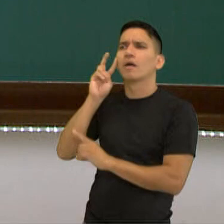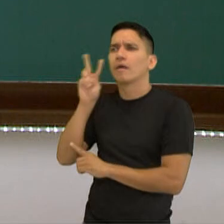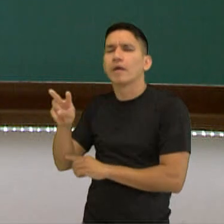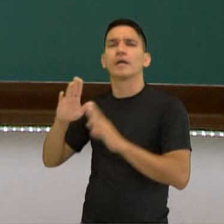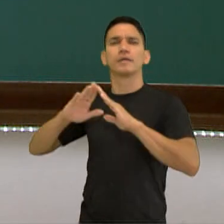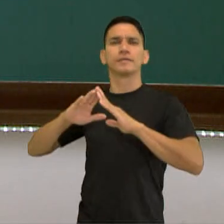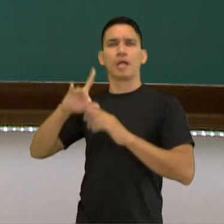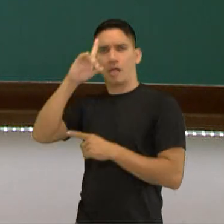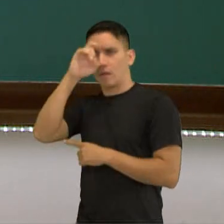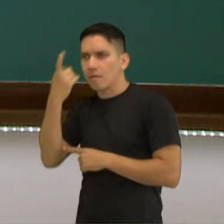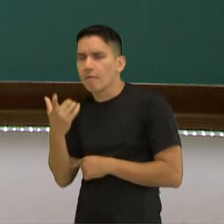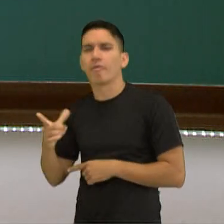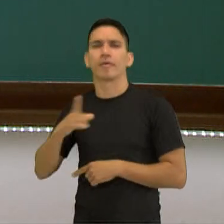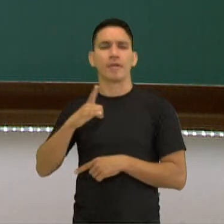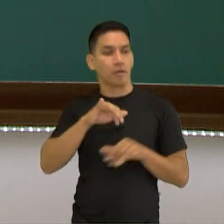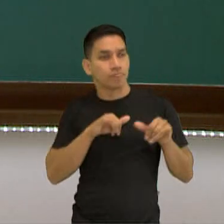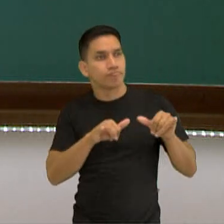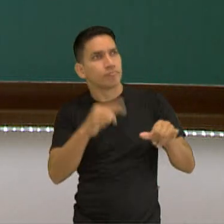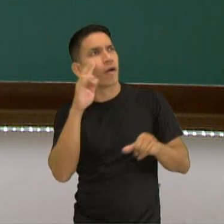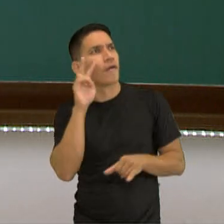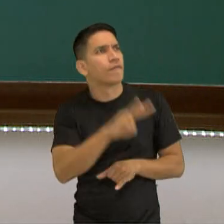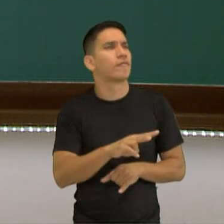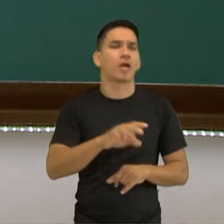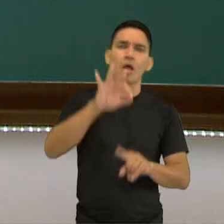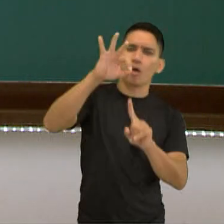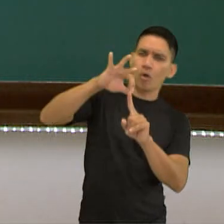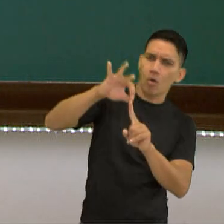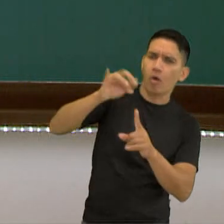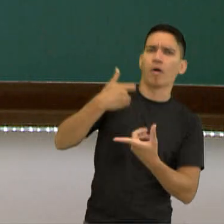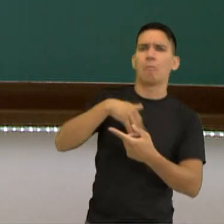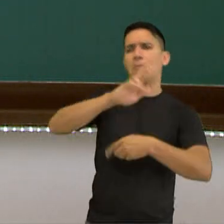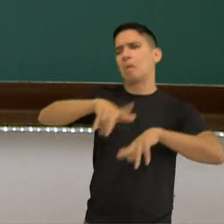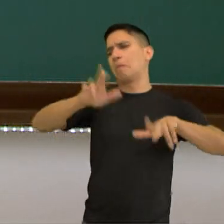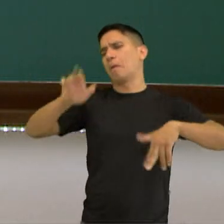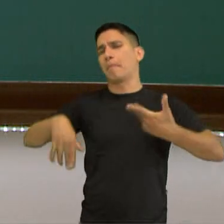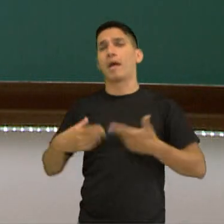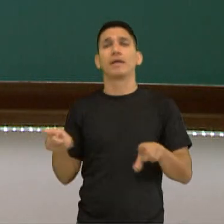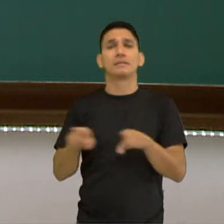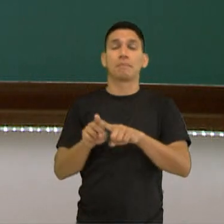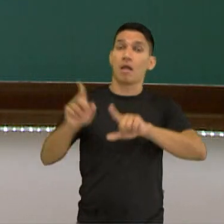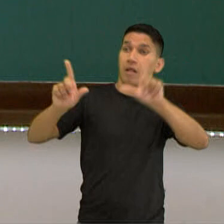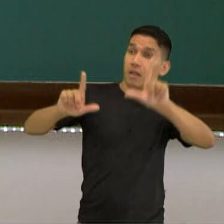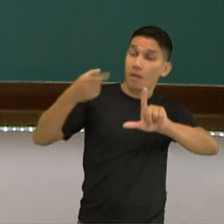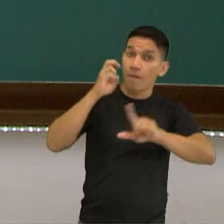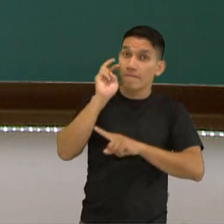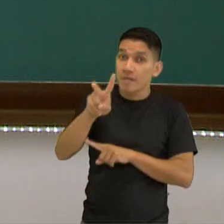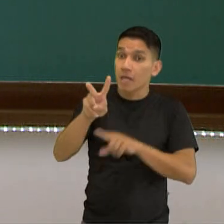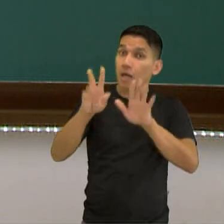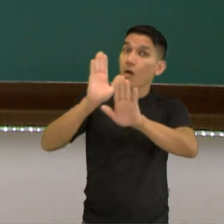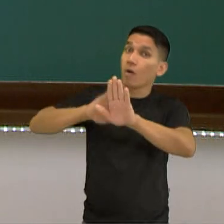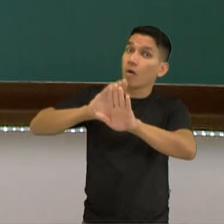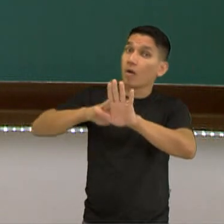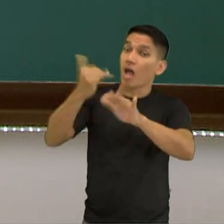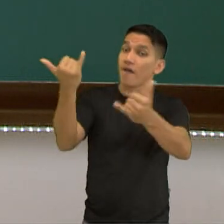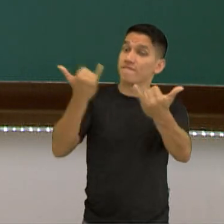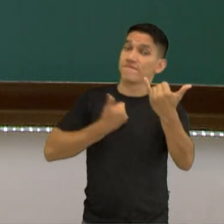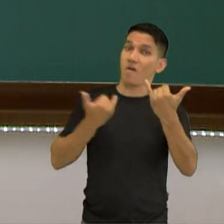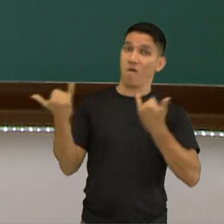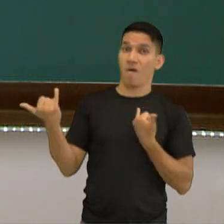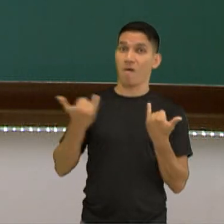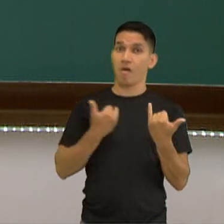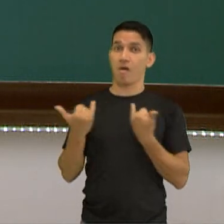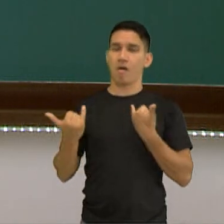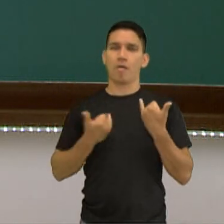saúde, no mercado, no ponto do ônibus, propagandas na televisão, elas vêm informar